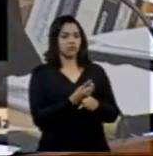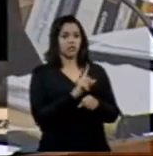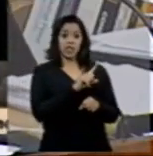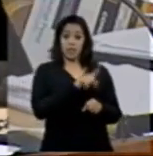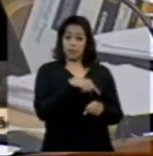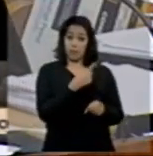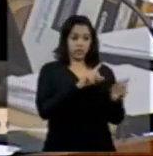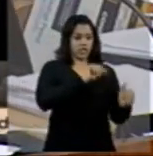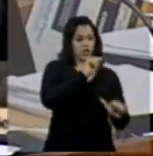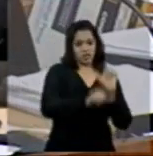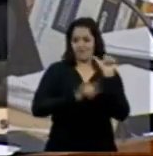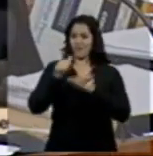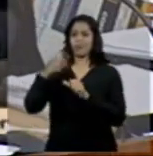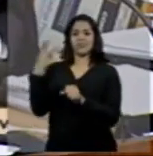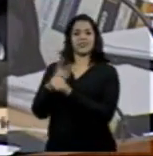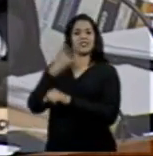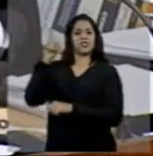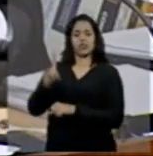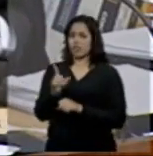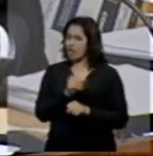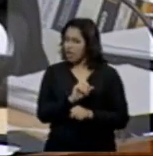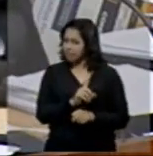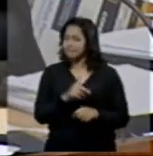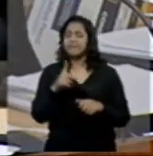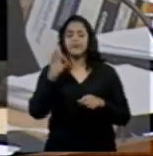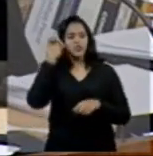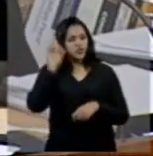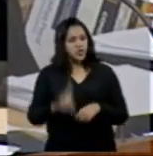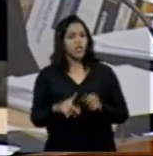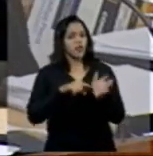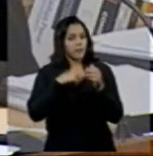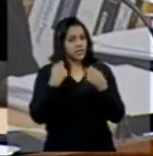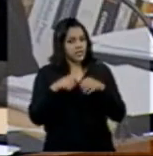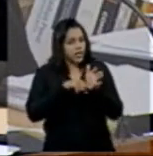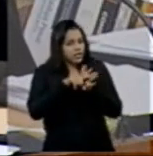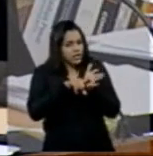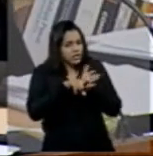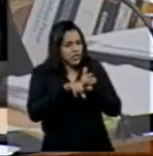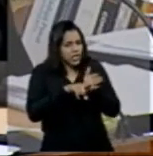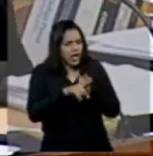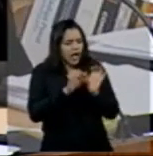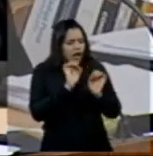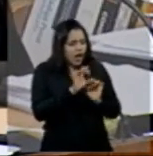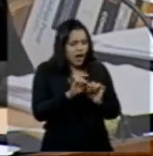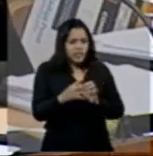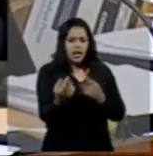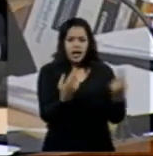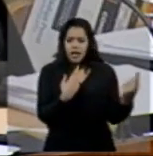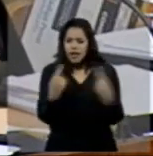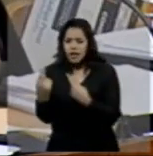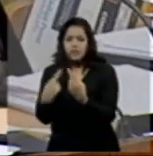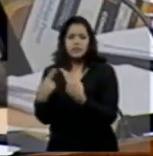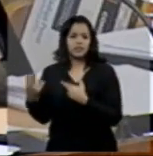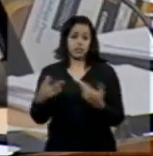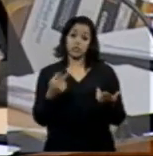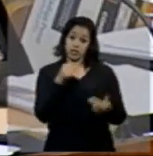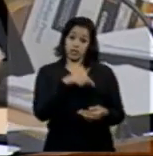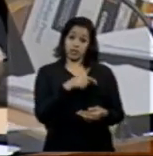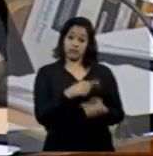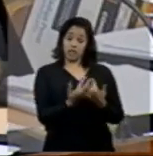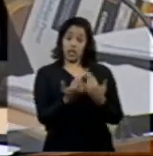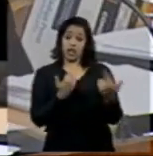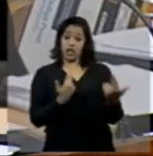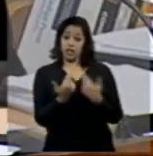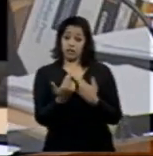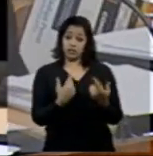vira terceirização. O direito vive da análise real, da natureza jurídica das relações e, aqui no caso, das